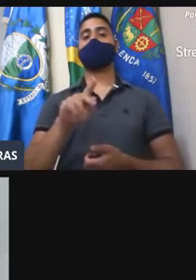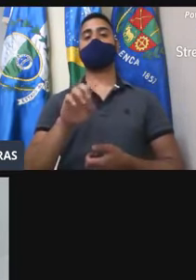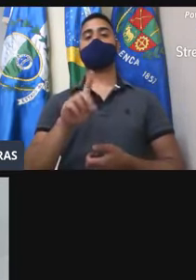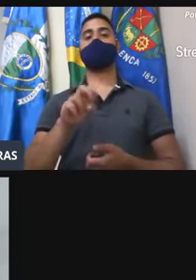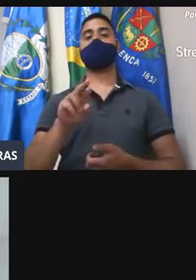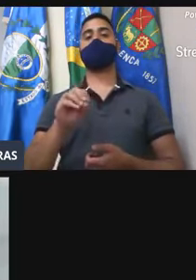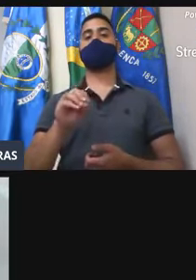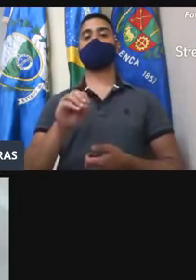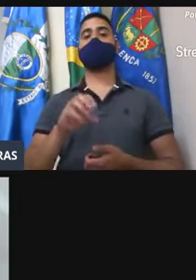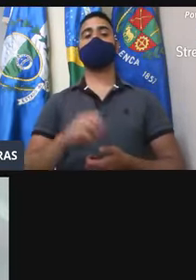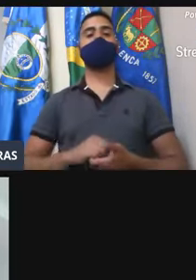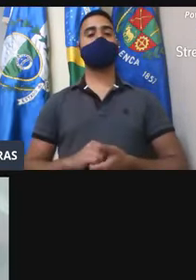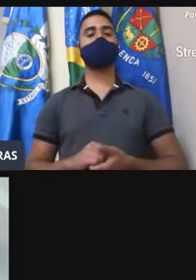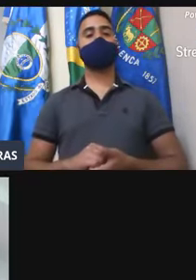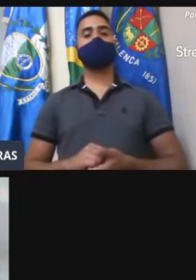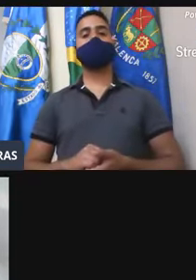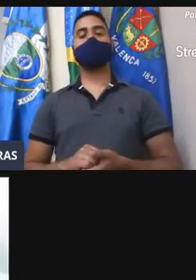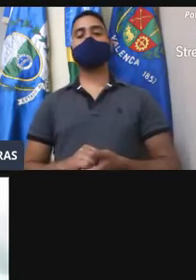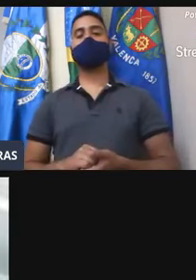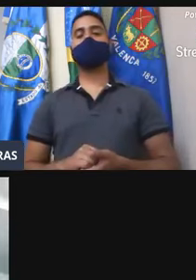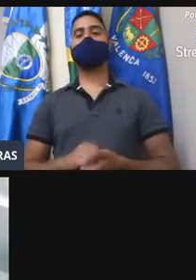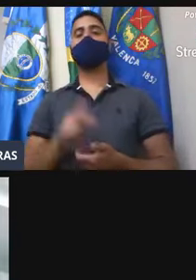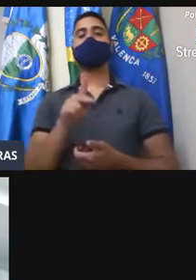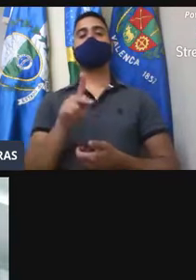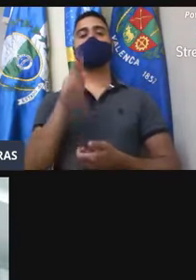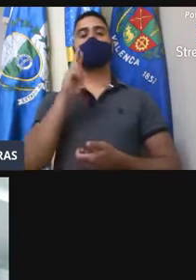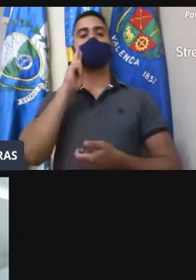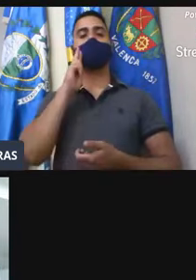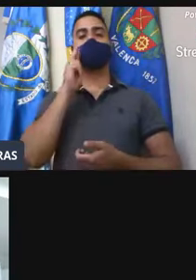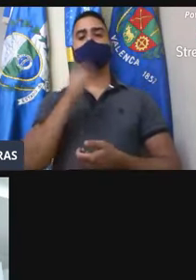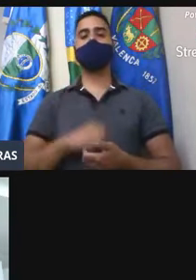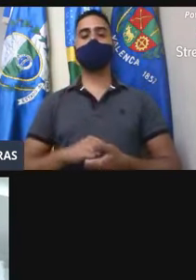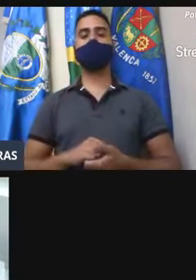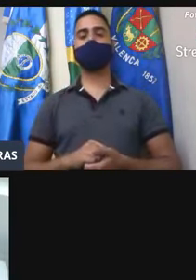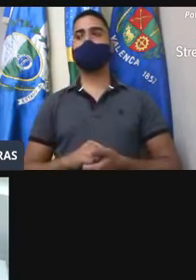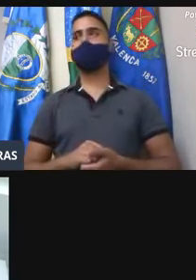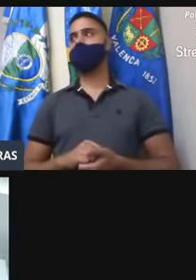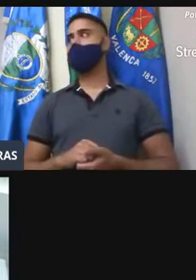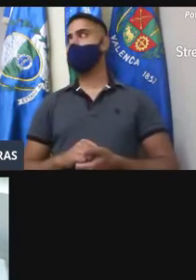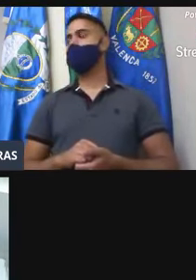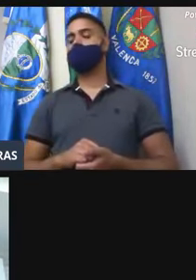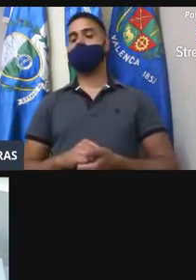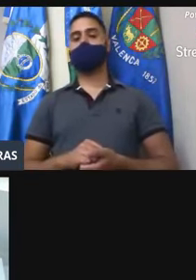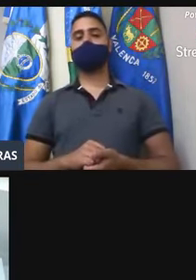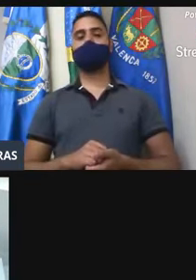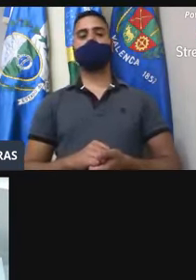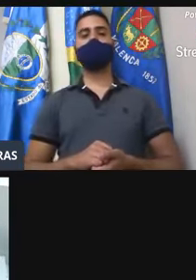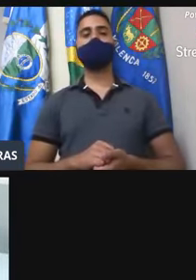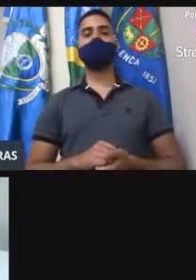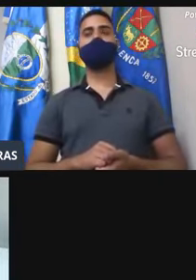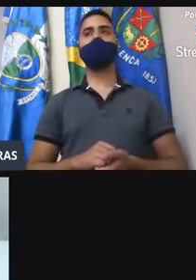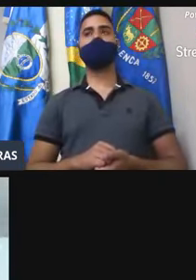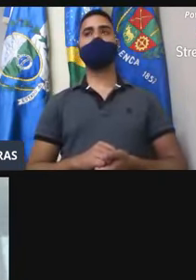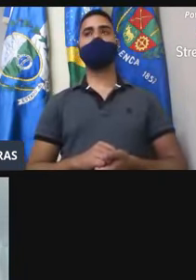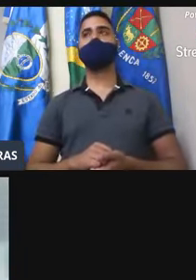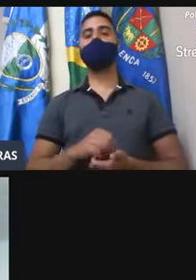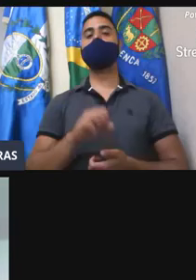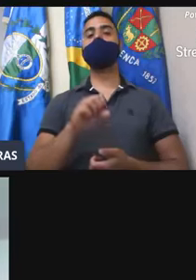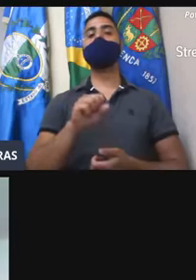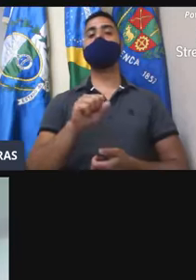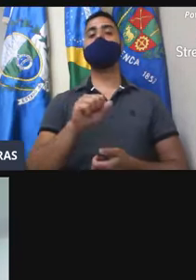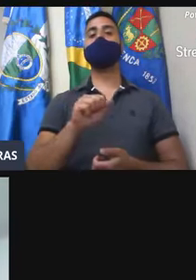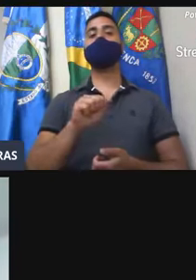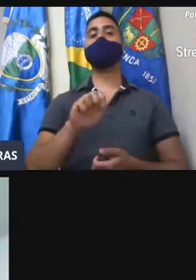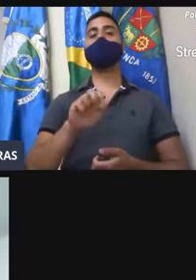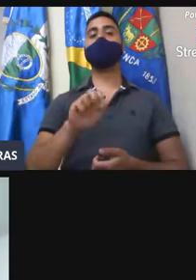Magalhães Graça, Pedro Graça. Professor Rafael de Oliveira Tavares, professor Rafael. Saulo de Tarso